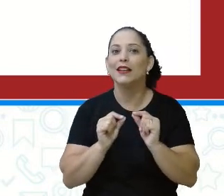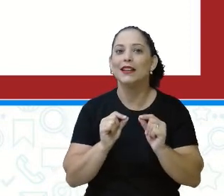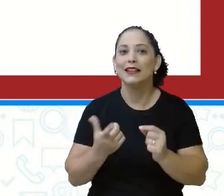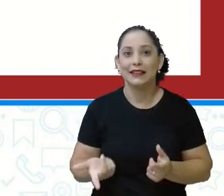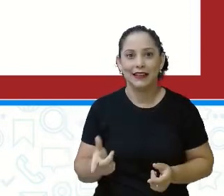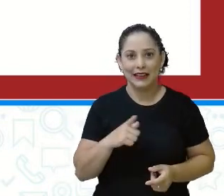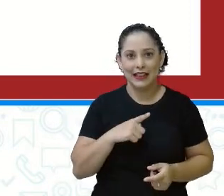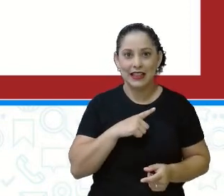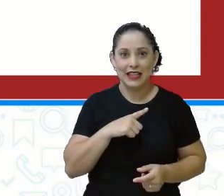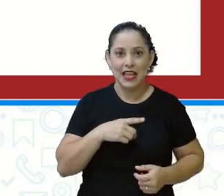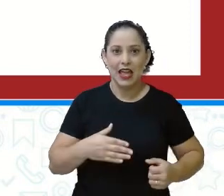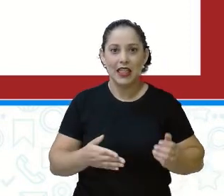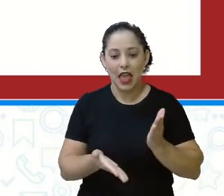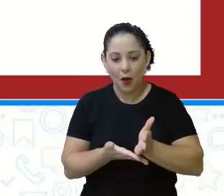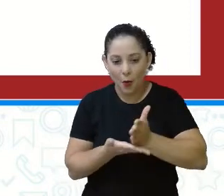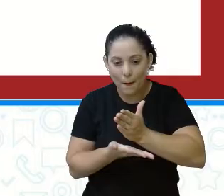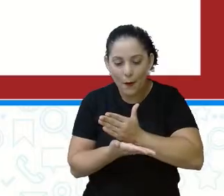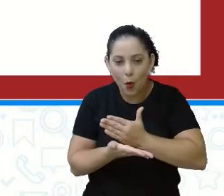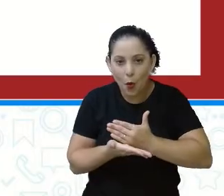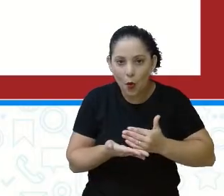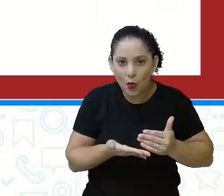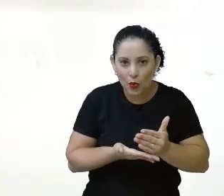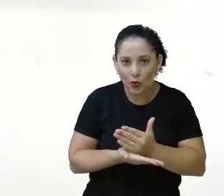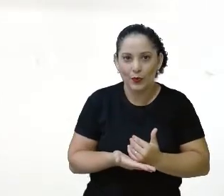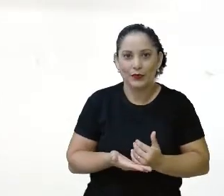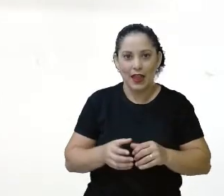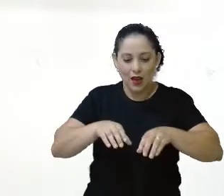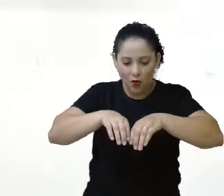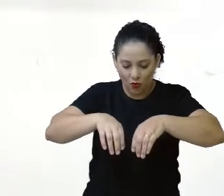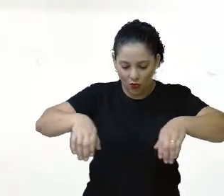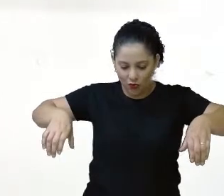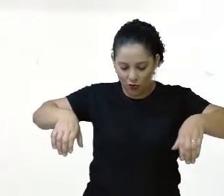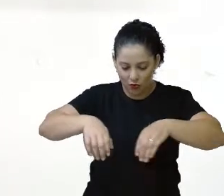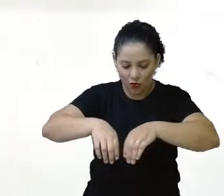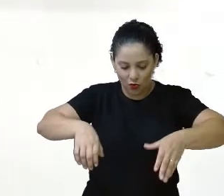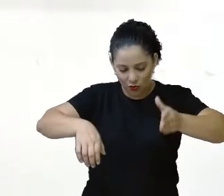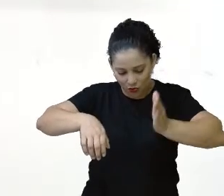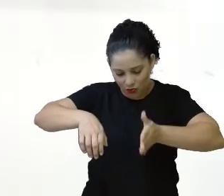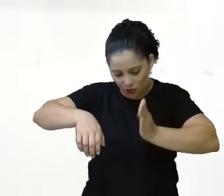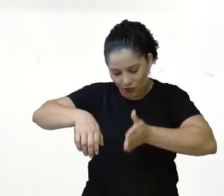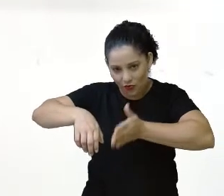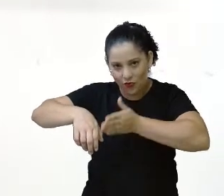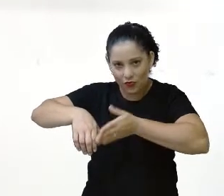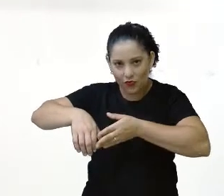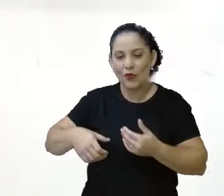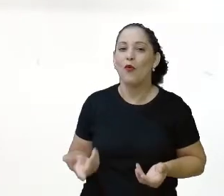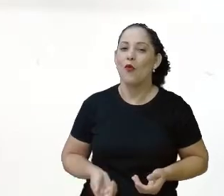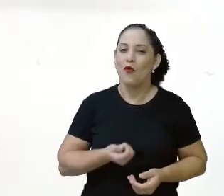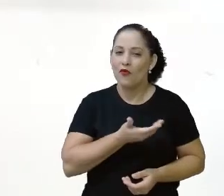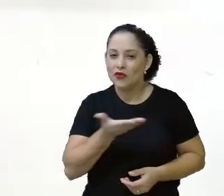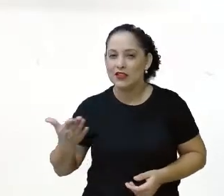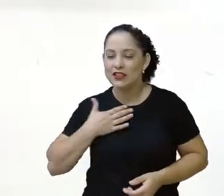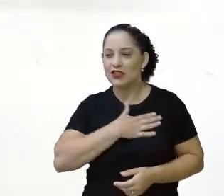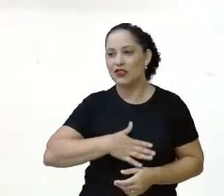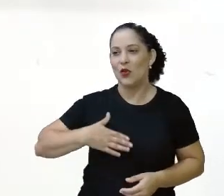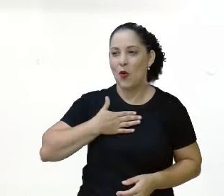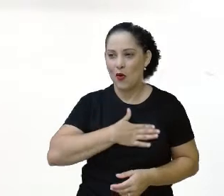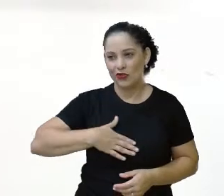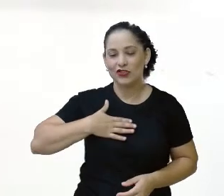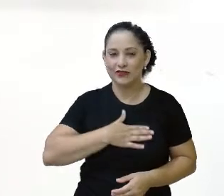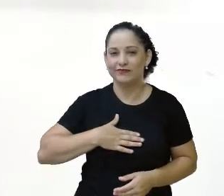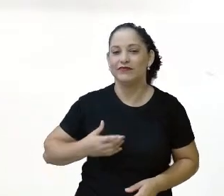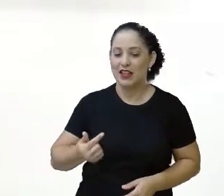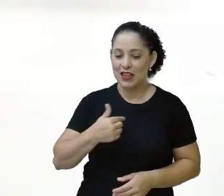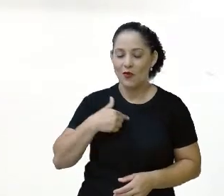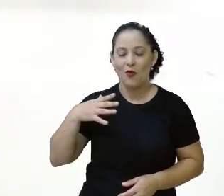bolo de rolo. Vocês já comeram bolo de rolo, gente? Conta aí para mim. Vocês já comeram bolo de rolo e gostam de bolo de rolo? Eu